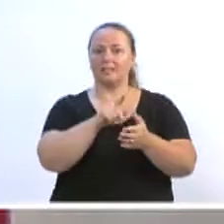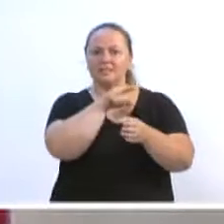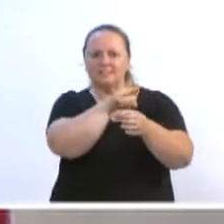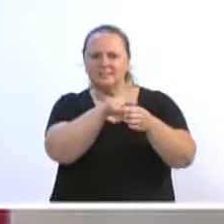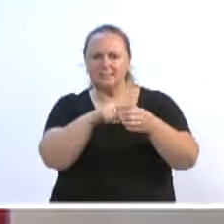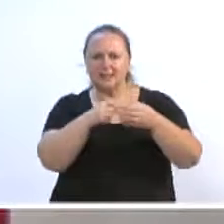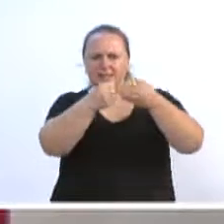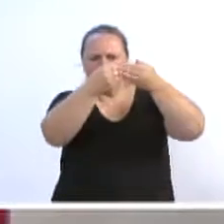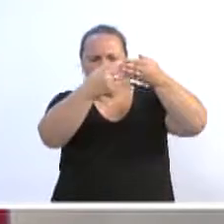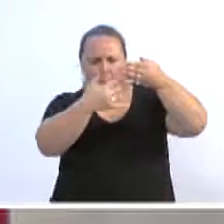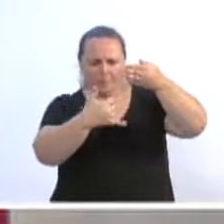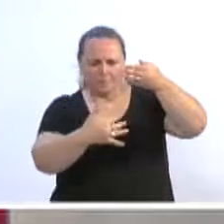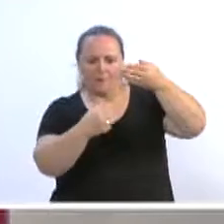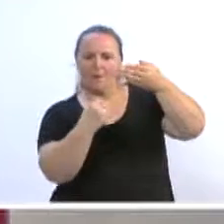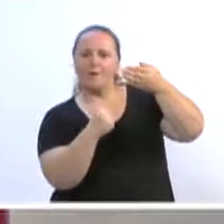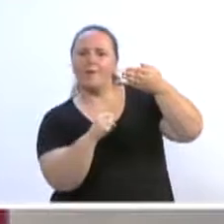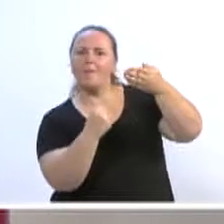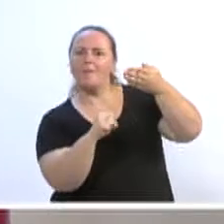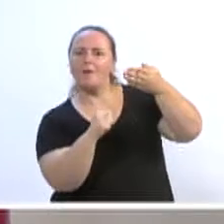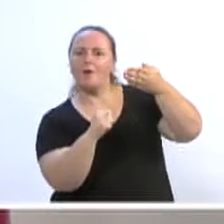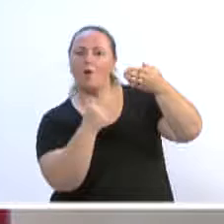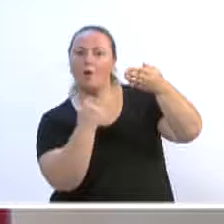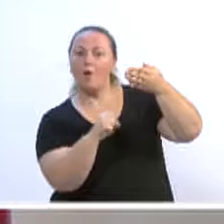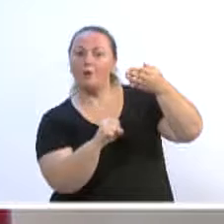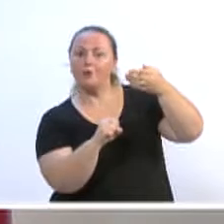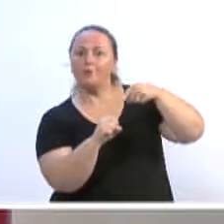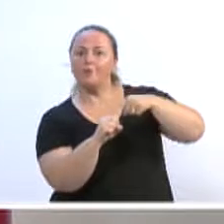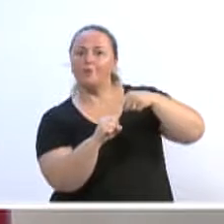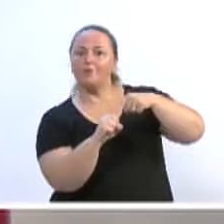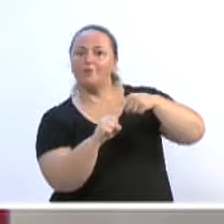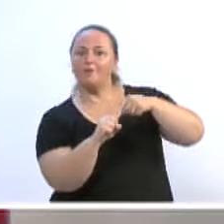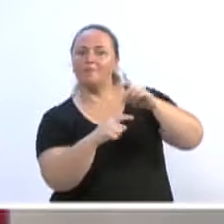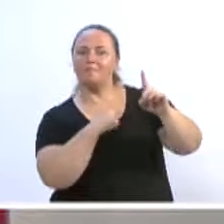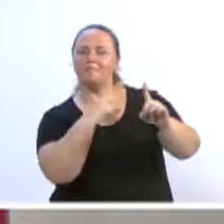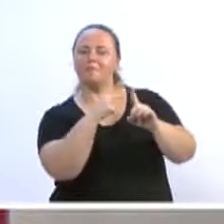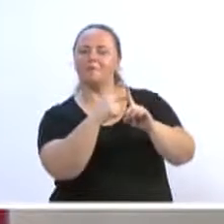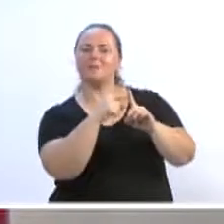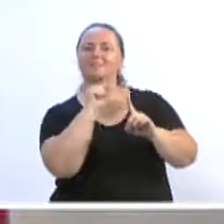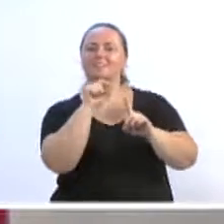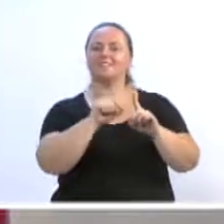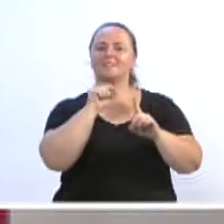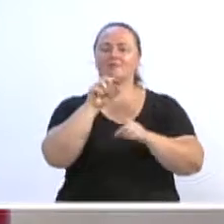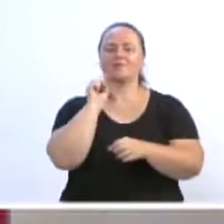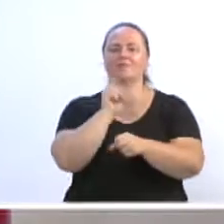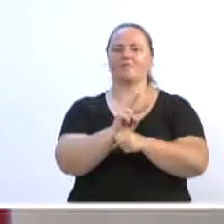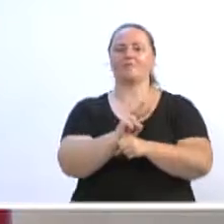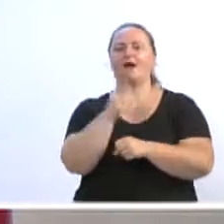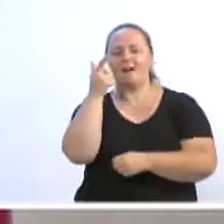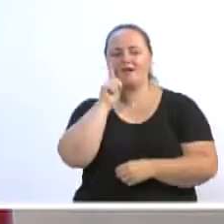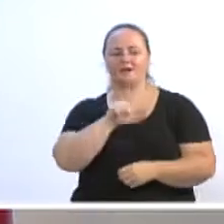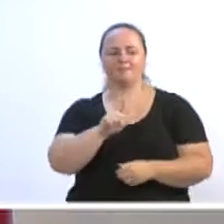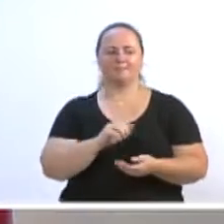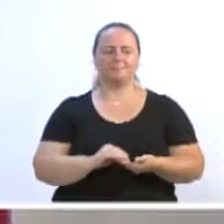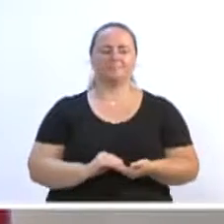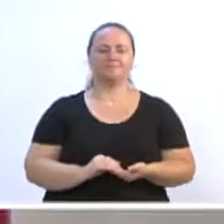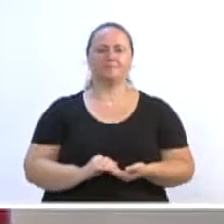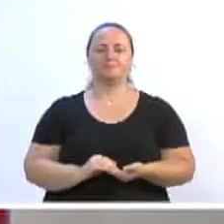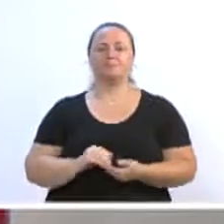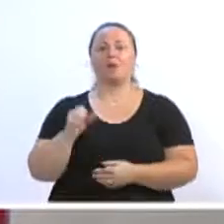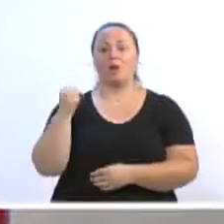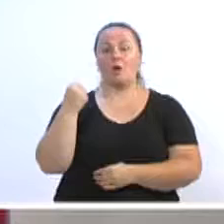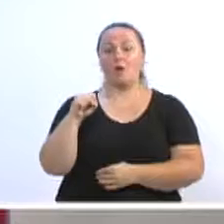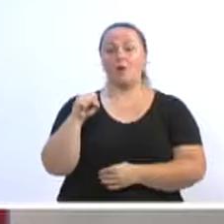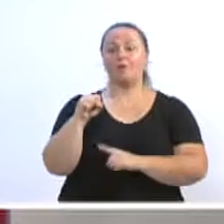lista dos municípios brasileiros com maior saldo positivo na criação de empregos. A 8ª em mais